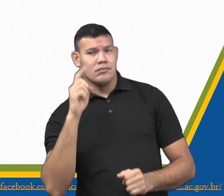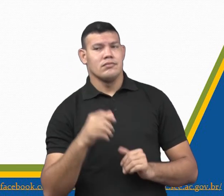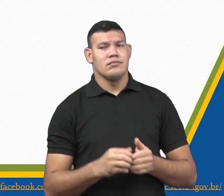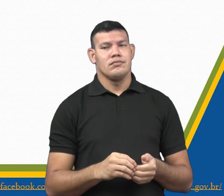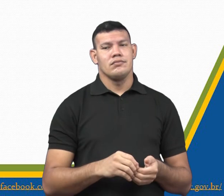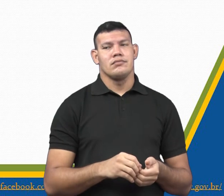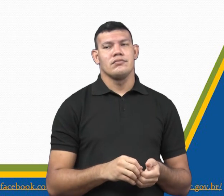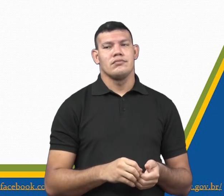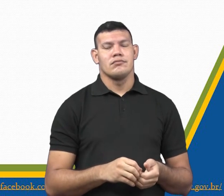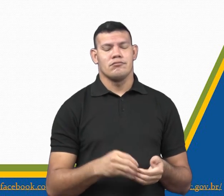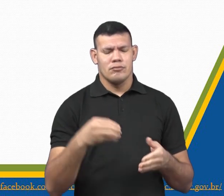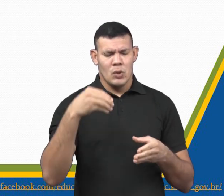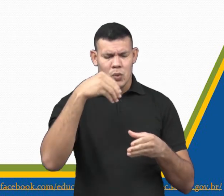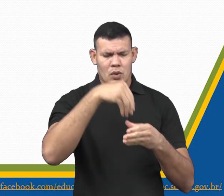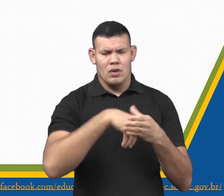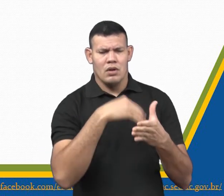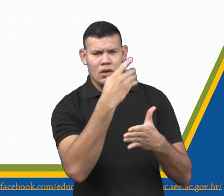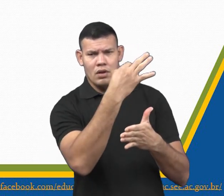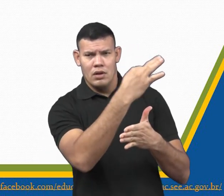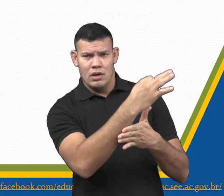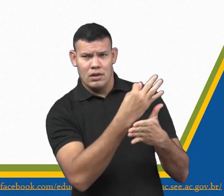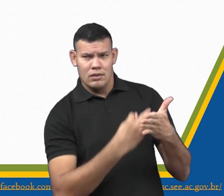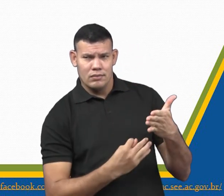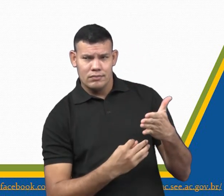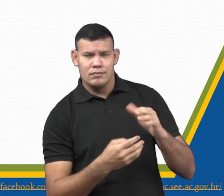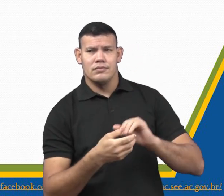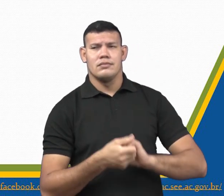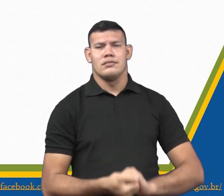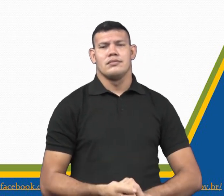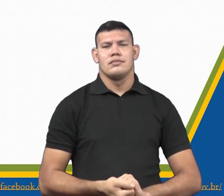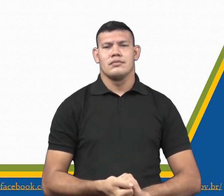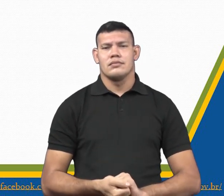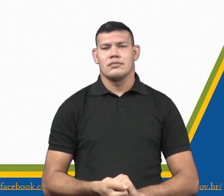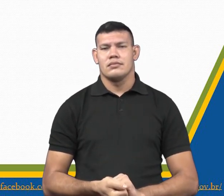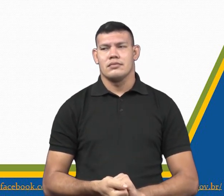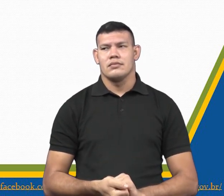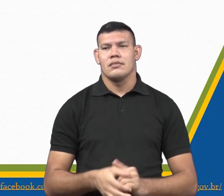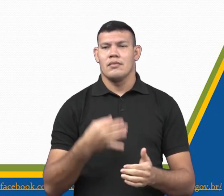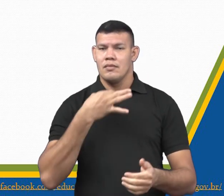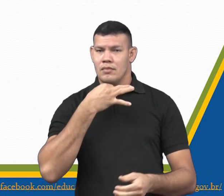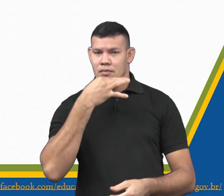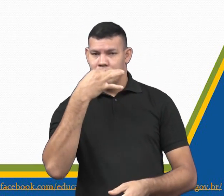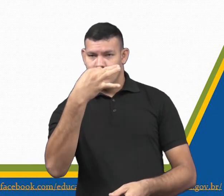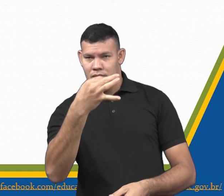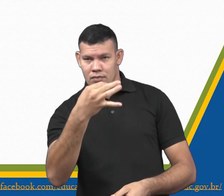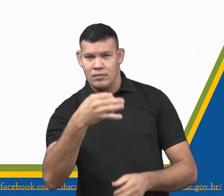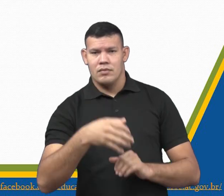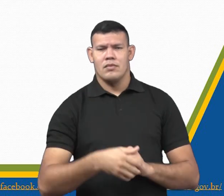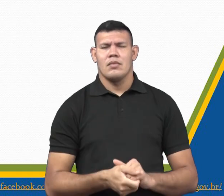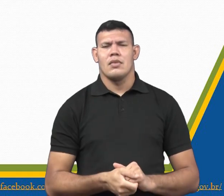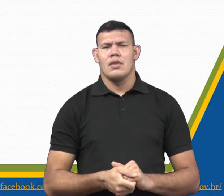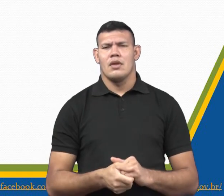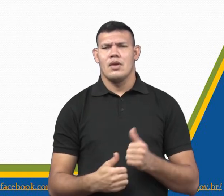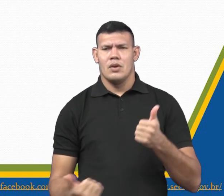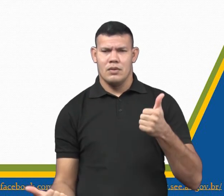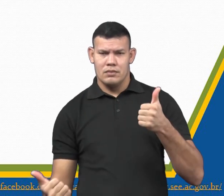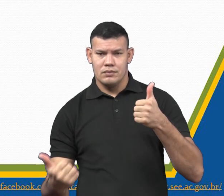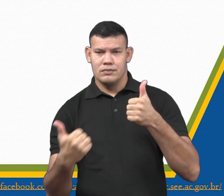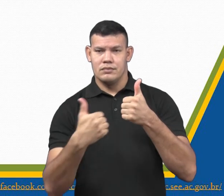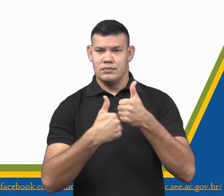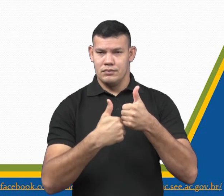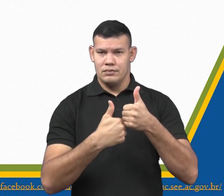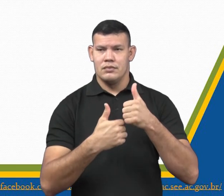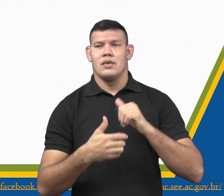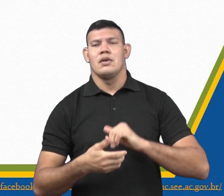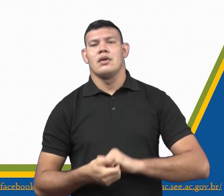bem destacada dentro do texto. Temos ainda os movimentos de argumentação, de